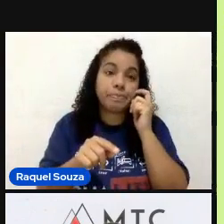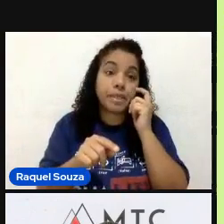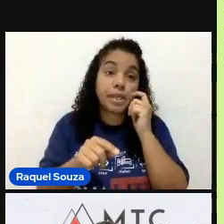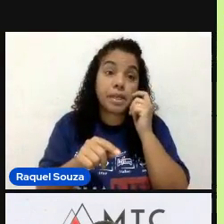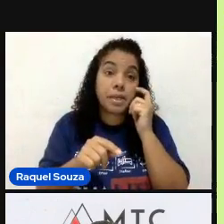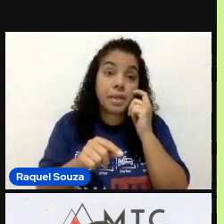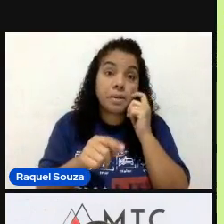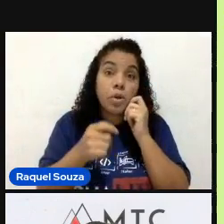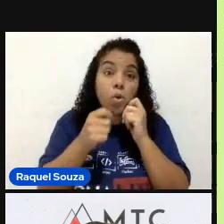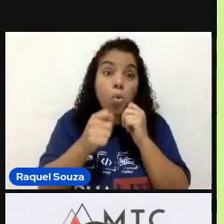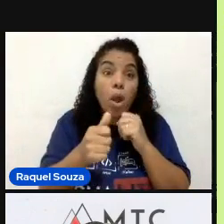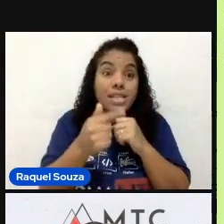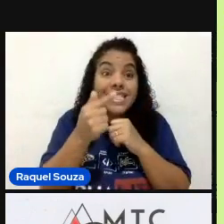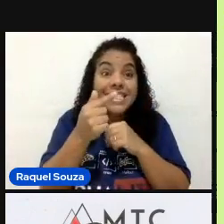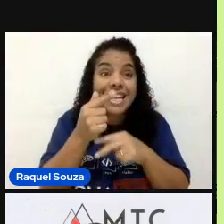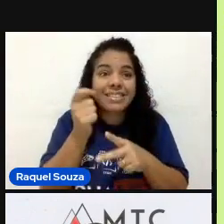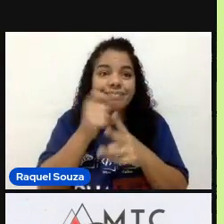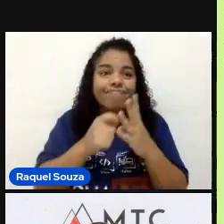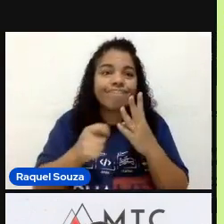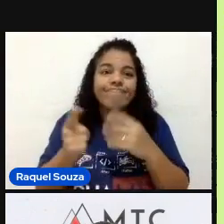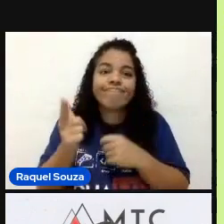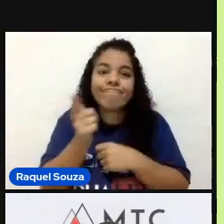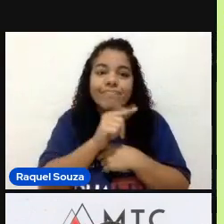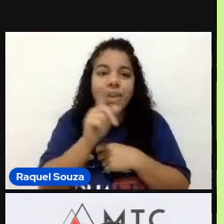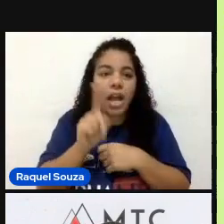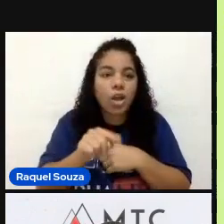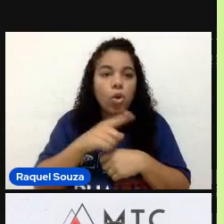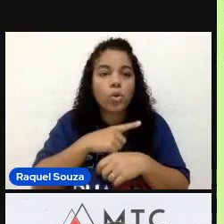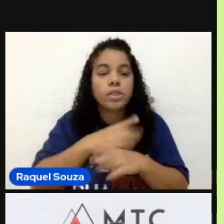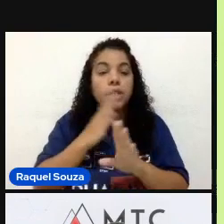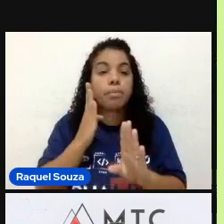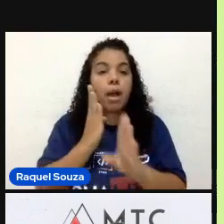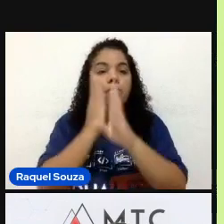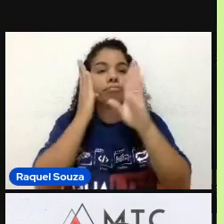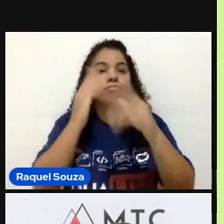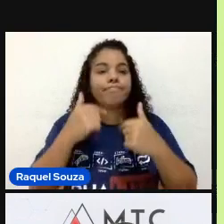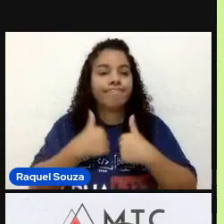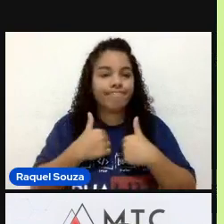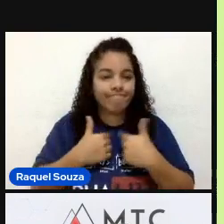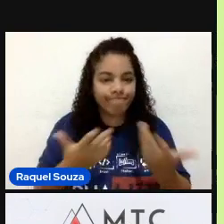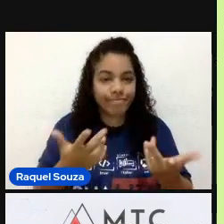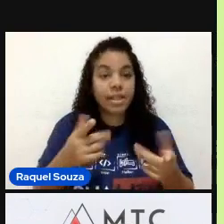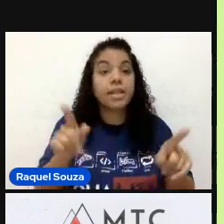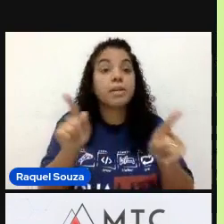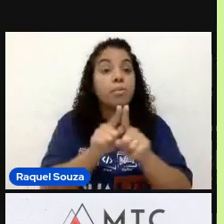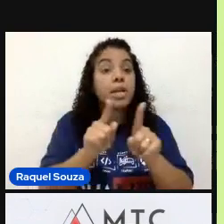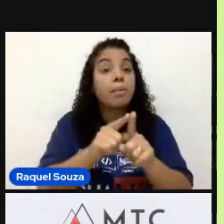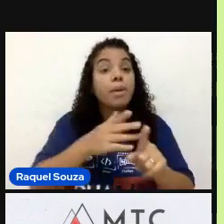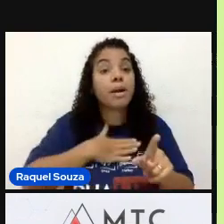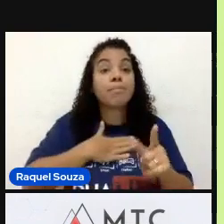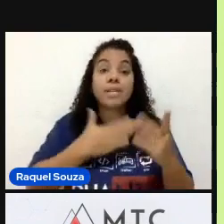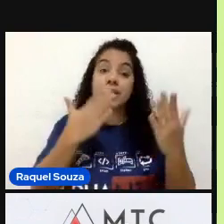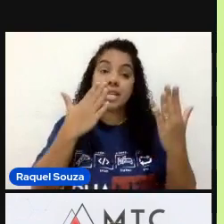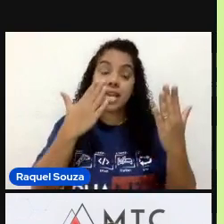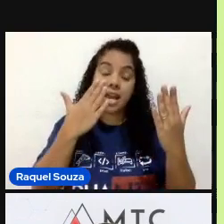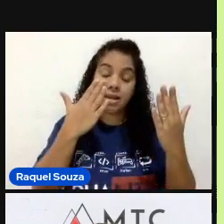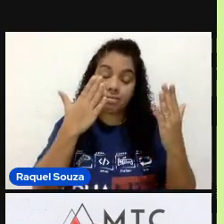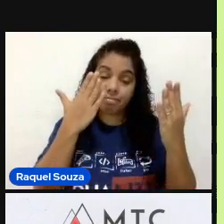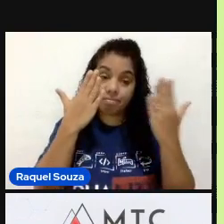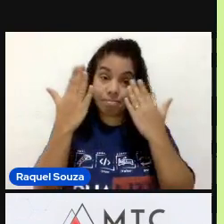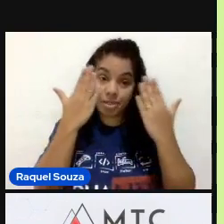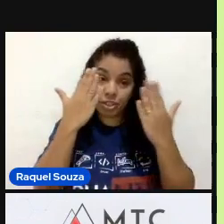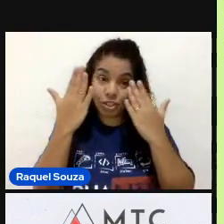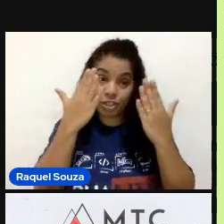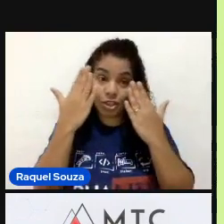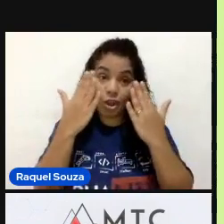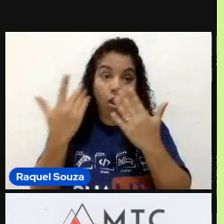Foram quase 7 meses para conseguir me diagnosticar. E mesmo assim, porque a minha psicóloga fez